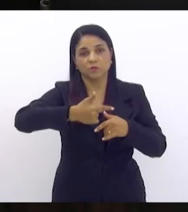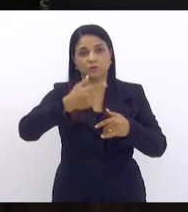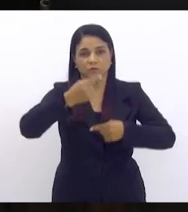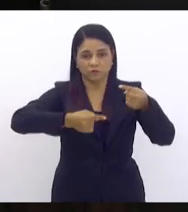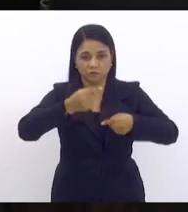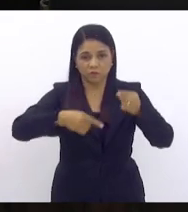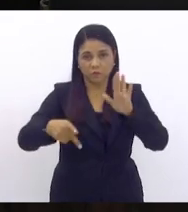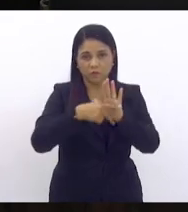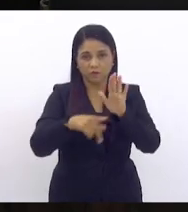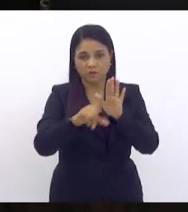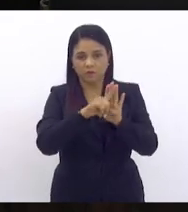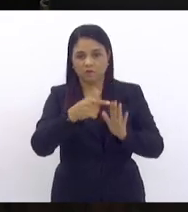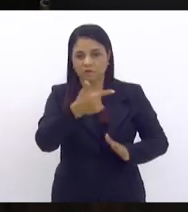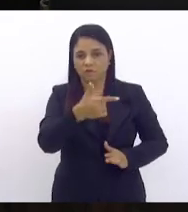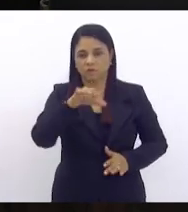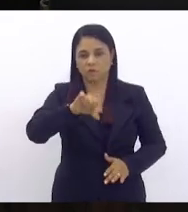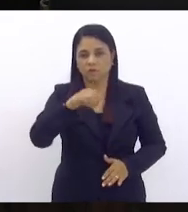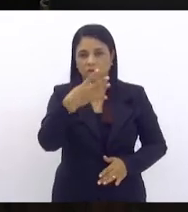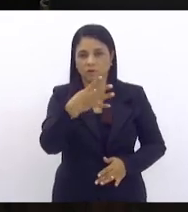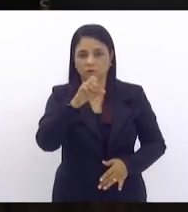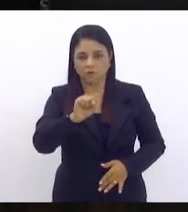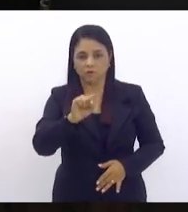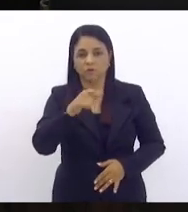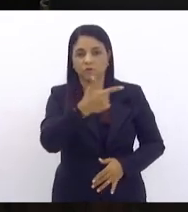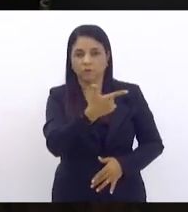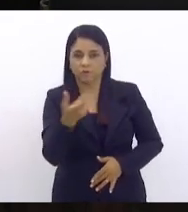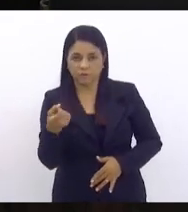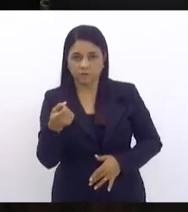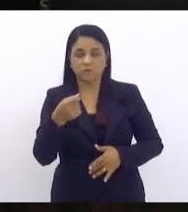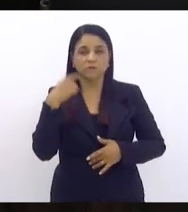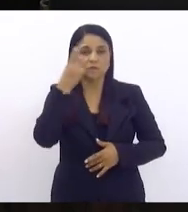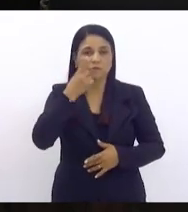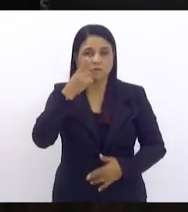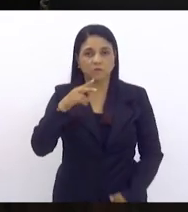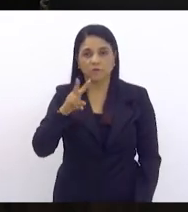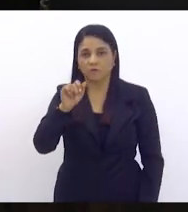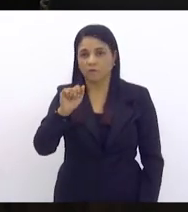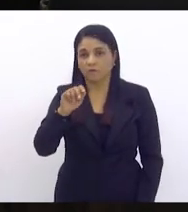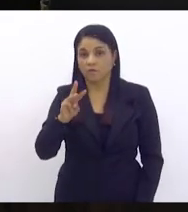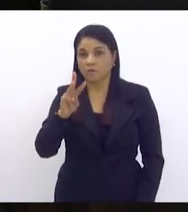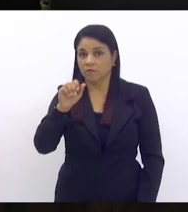discussão, projeto de lei 2948 de 2020, de autoria do deputado